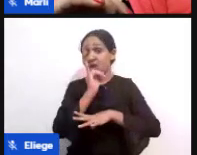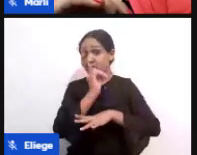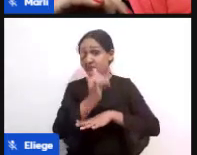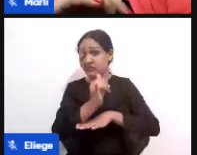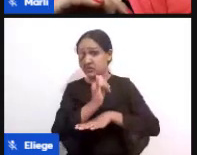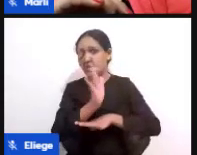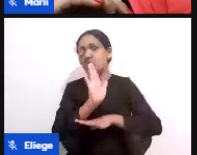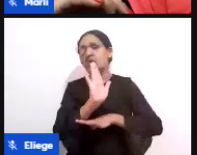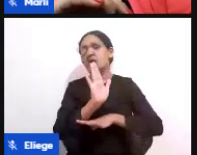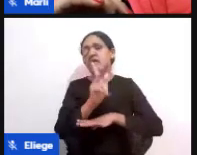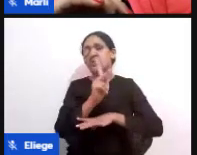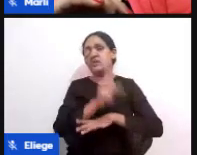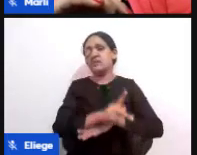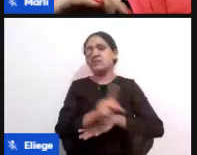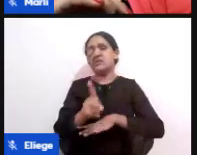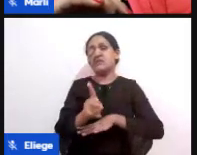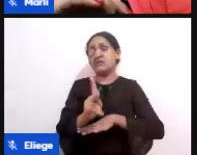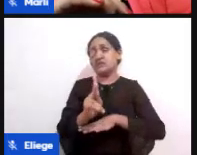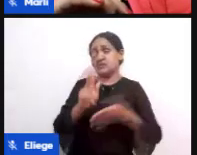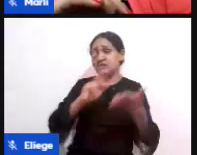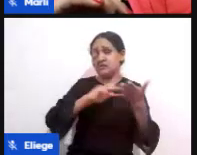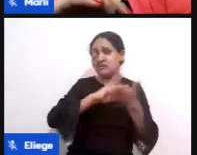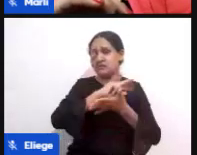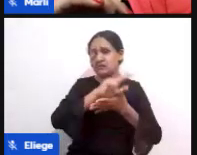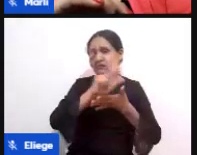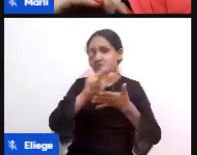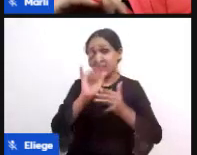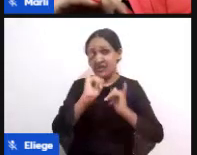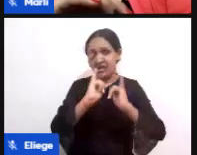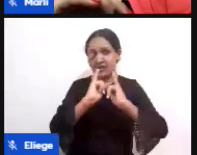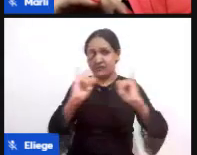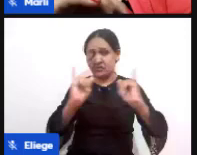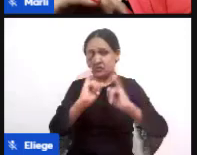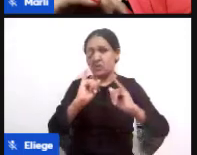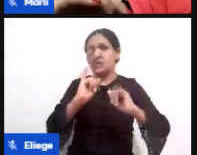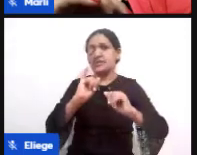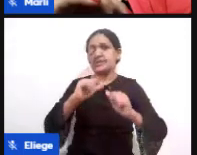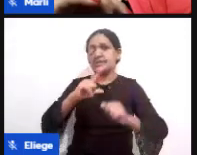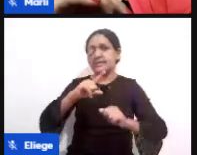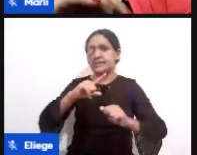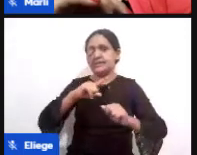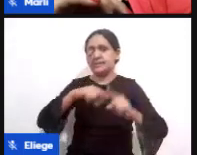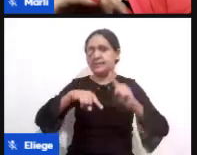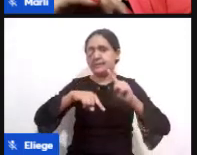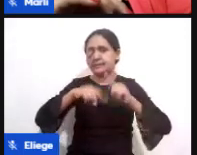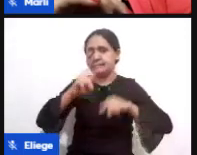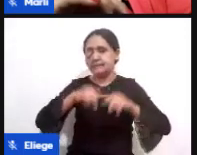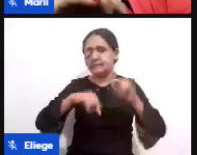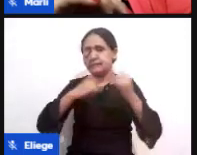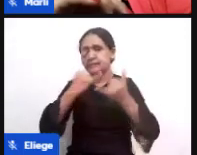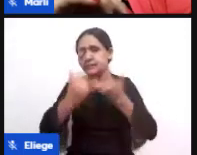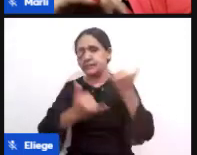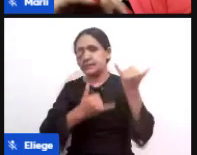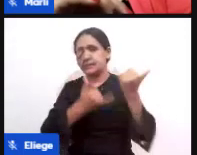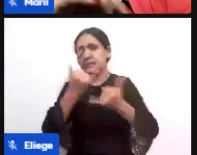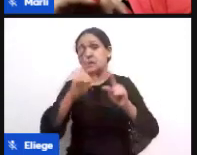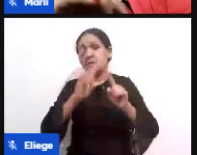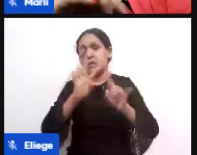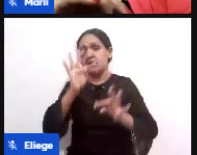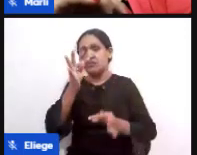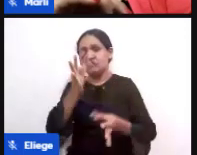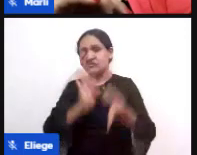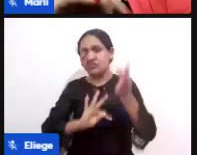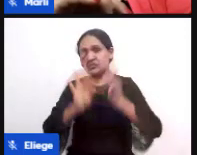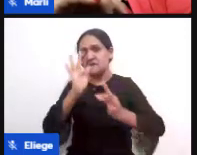professora Marli falou, aqueles jogos, também podemos complementar com jogos tecnológicos, com algum vídeo